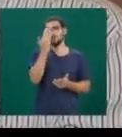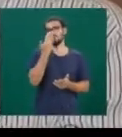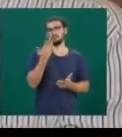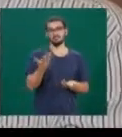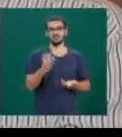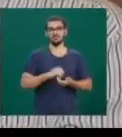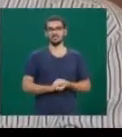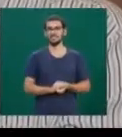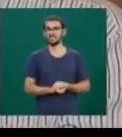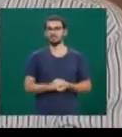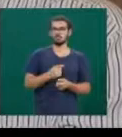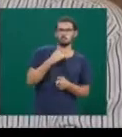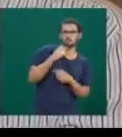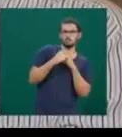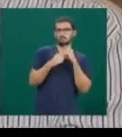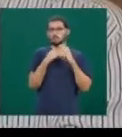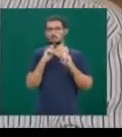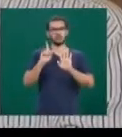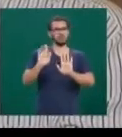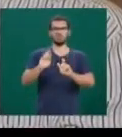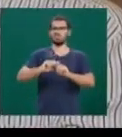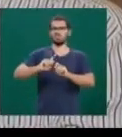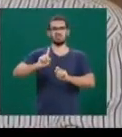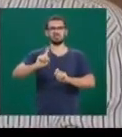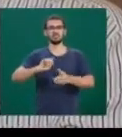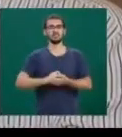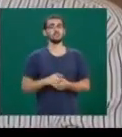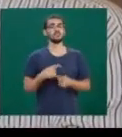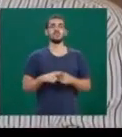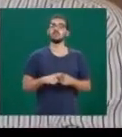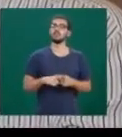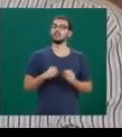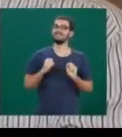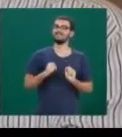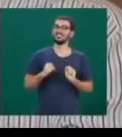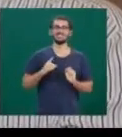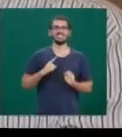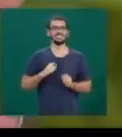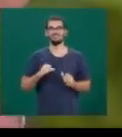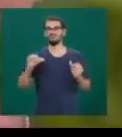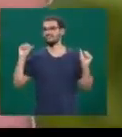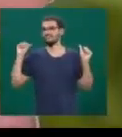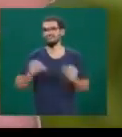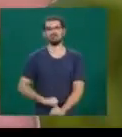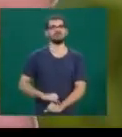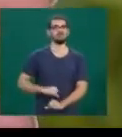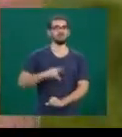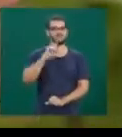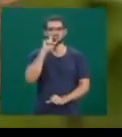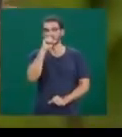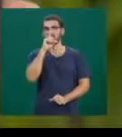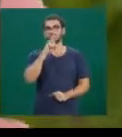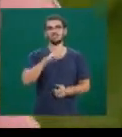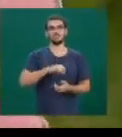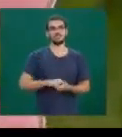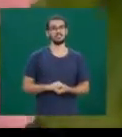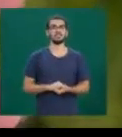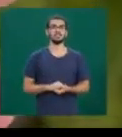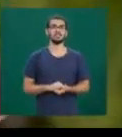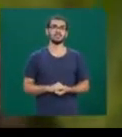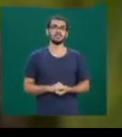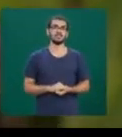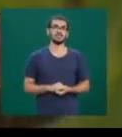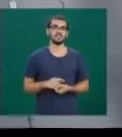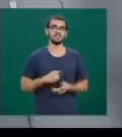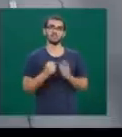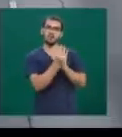faça, não aceite esse tipo de risco, porque as consequências podem ser funestas ou fatais. Há aplicativos que oferecem carona